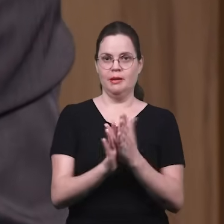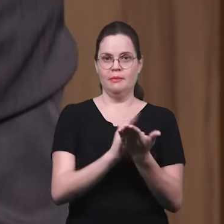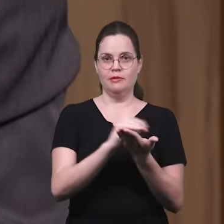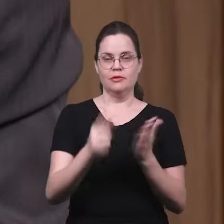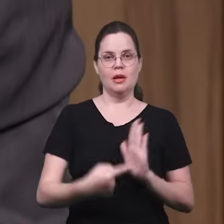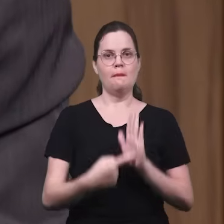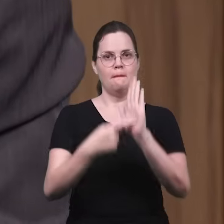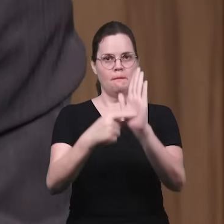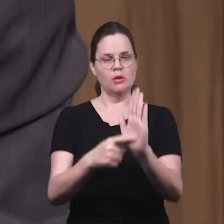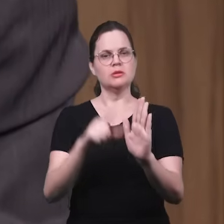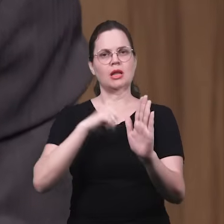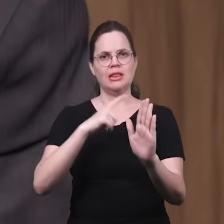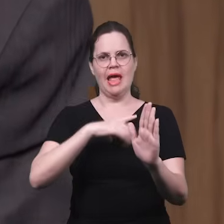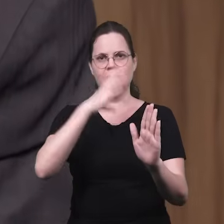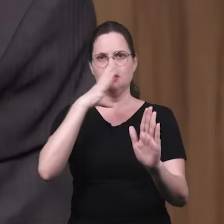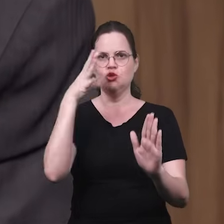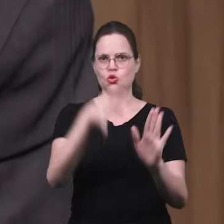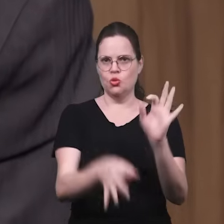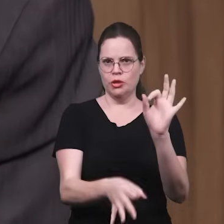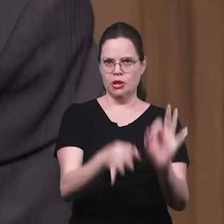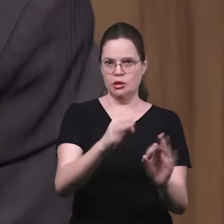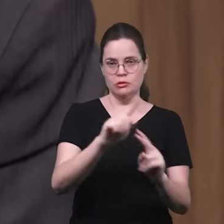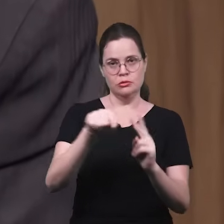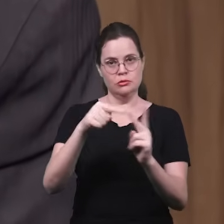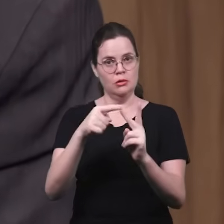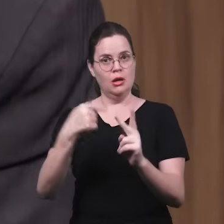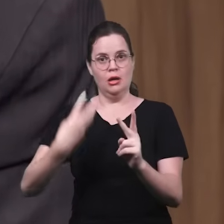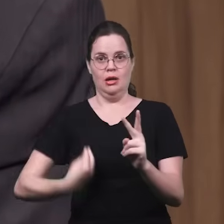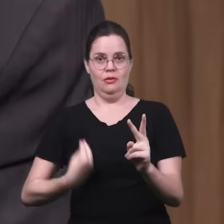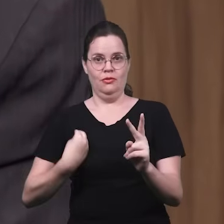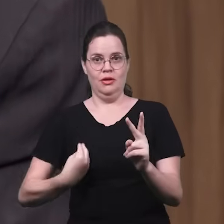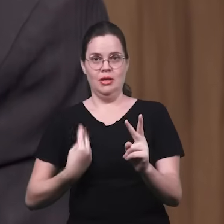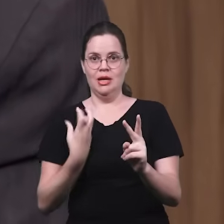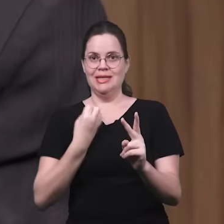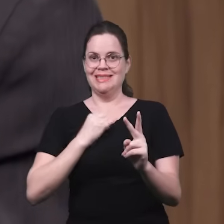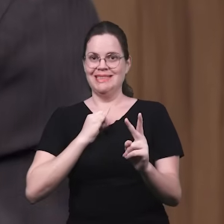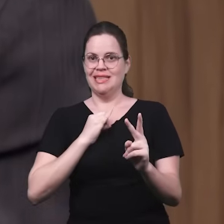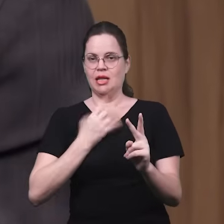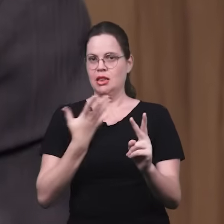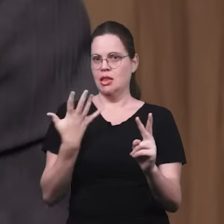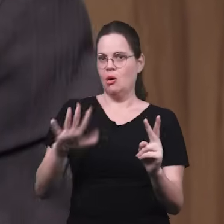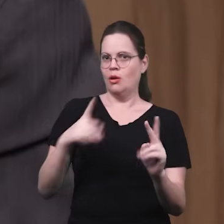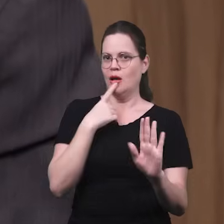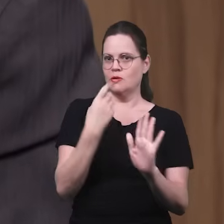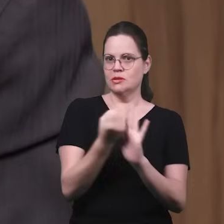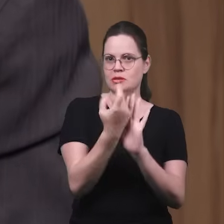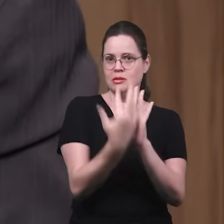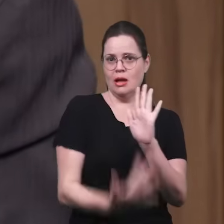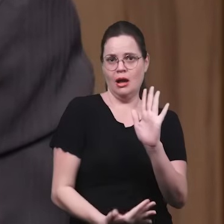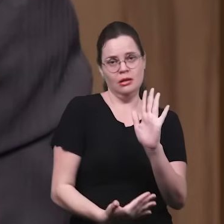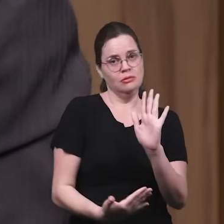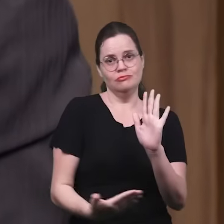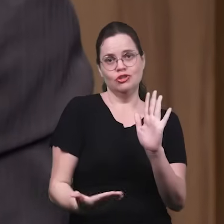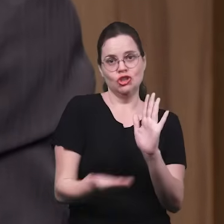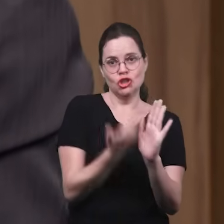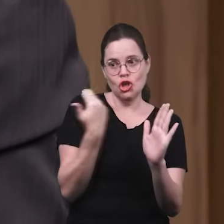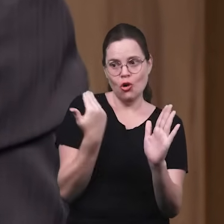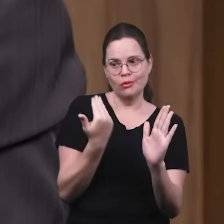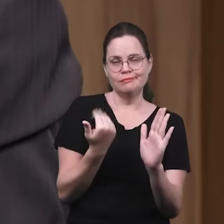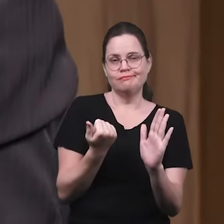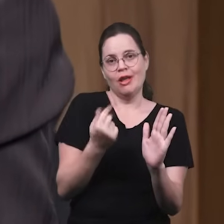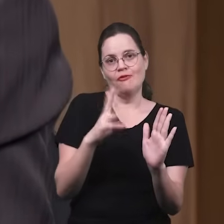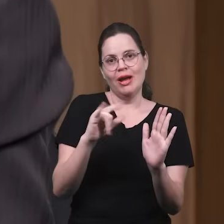contém juízo e vida. Quando alguém exclui o sangue, fica somente o juízo. O